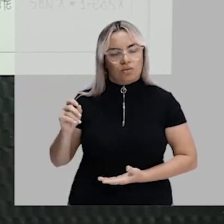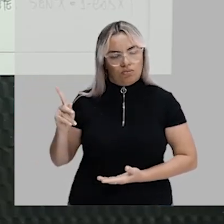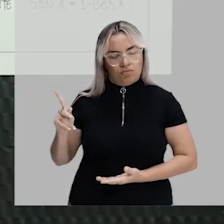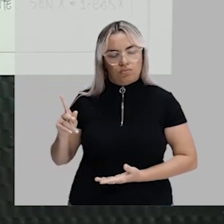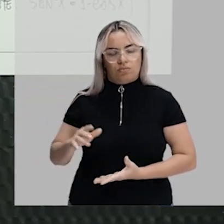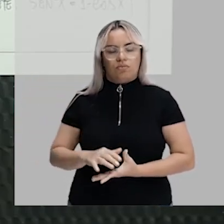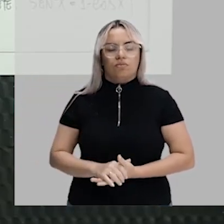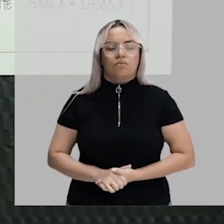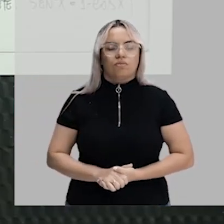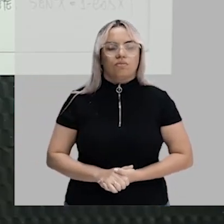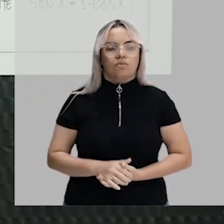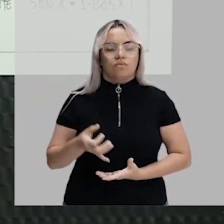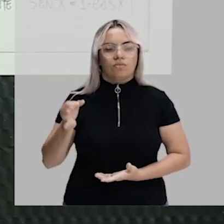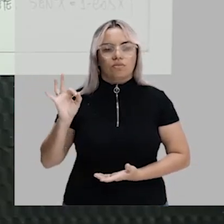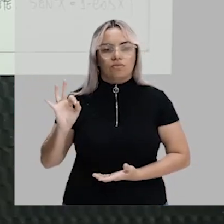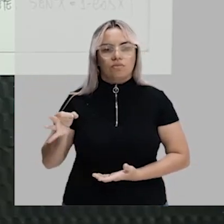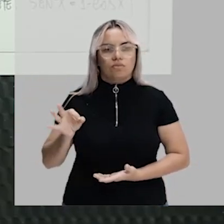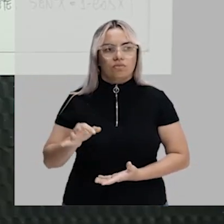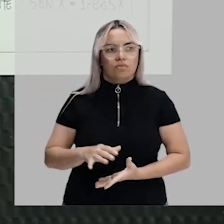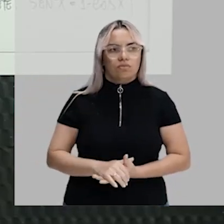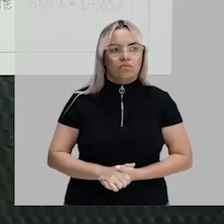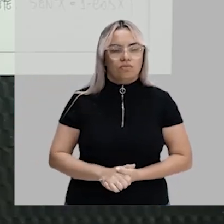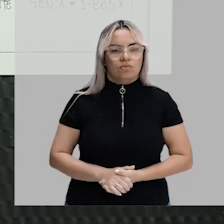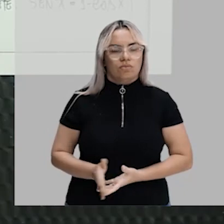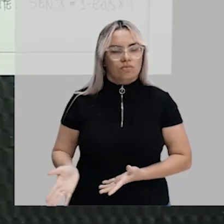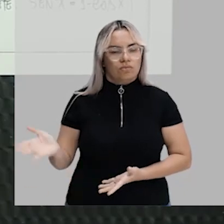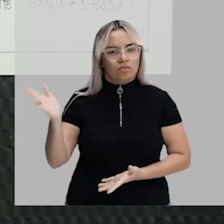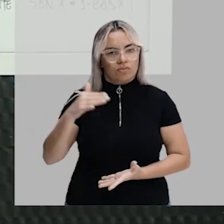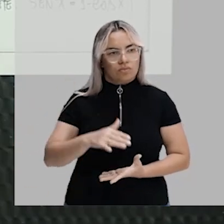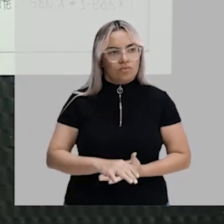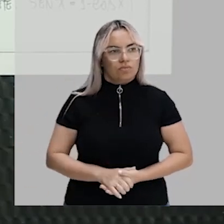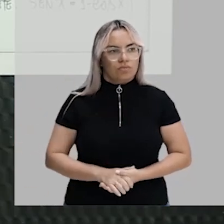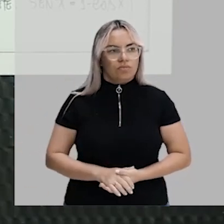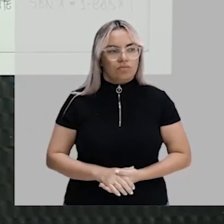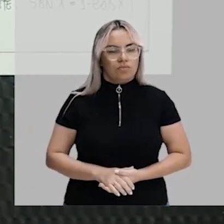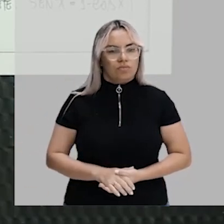Alfa certo então vamos lá